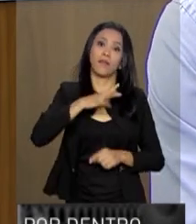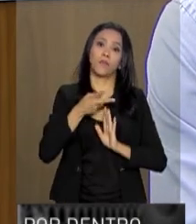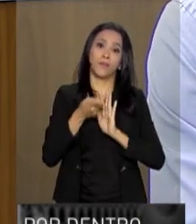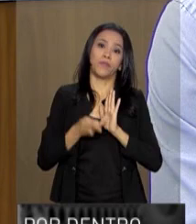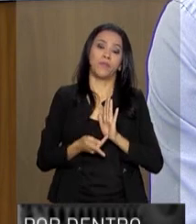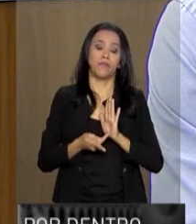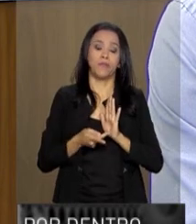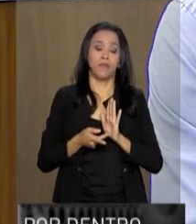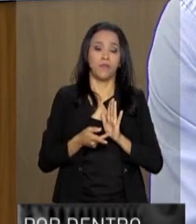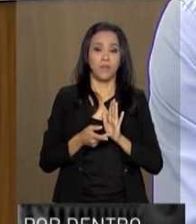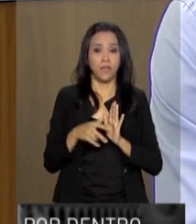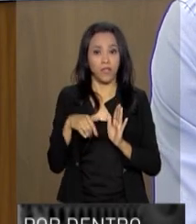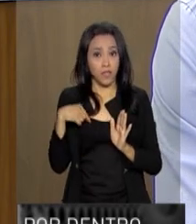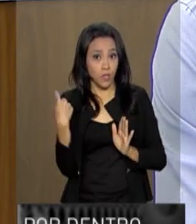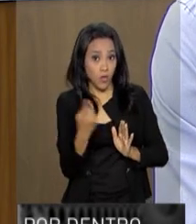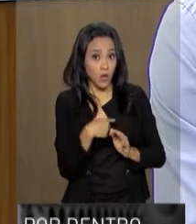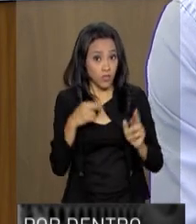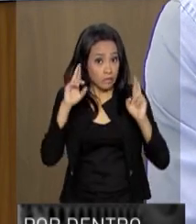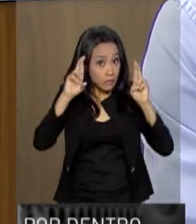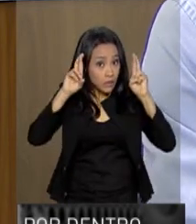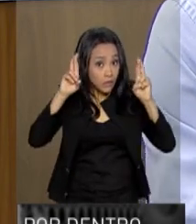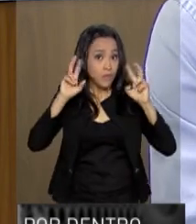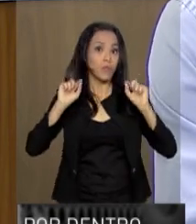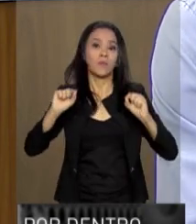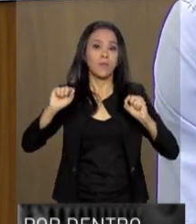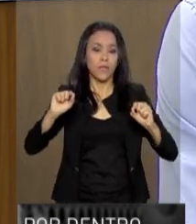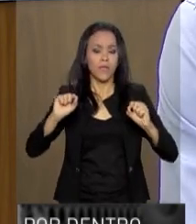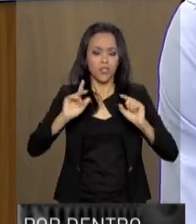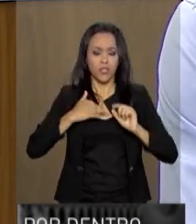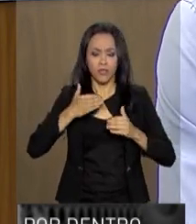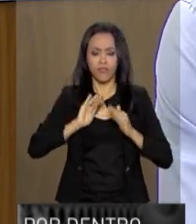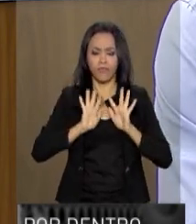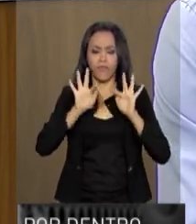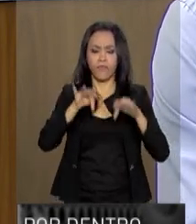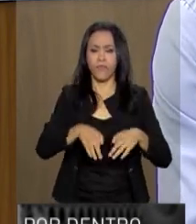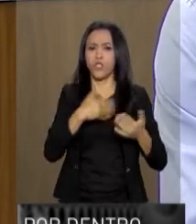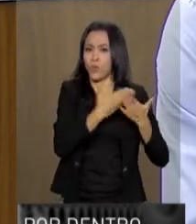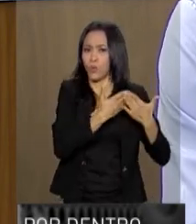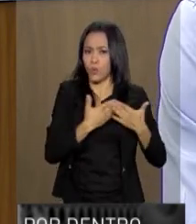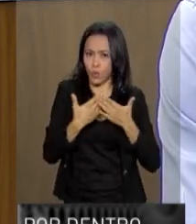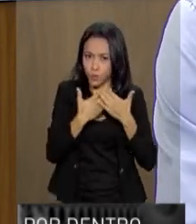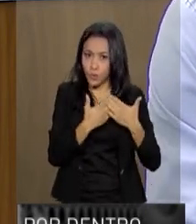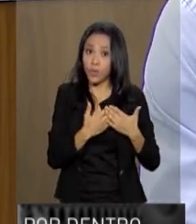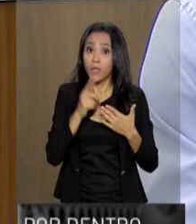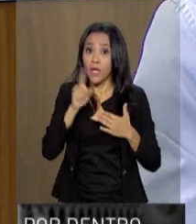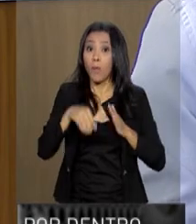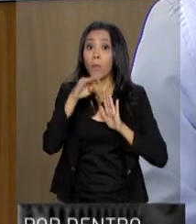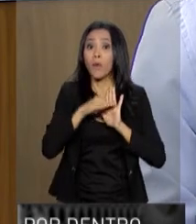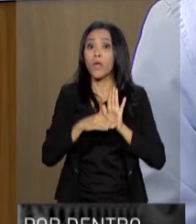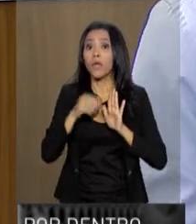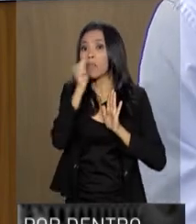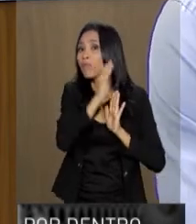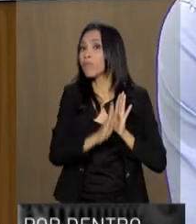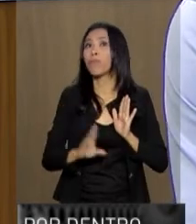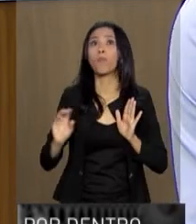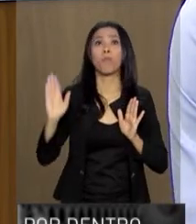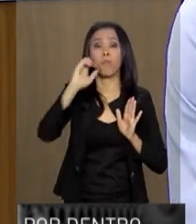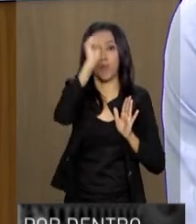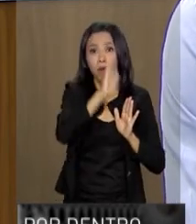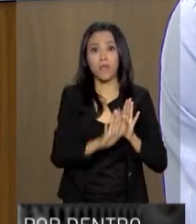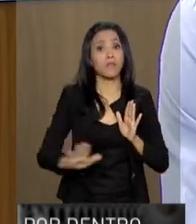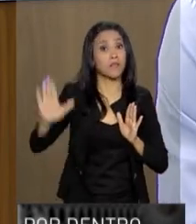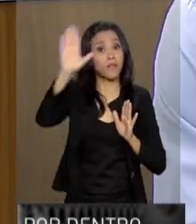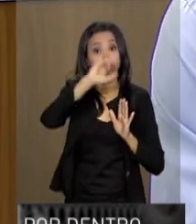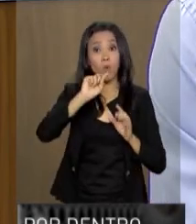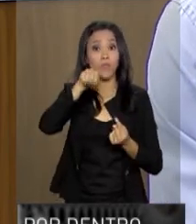ea nossa expectativa é de finalizar o estudo de um programa nacional é a todo o brasil que estimule a